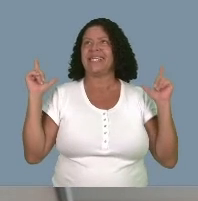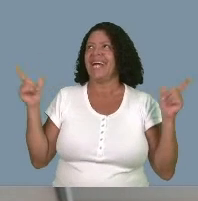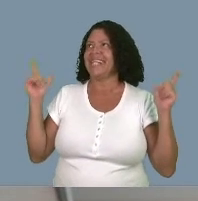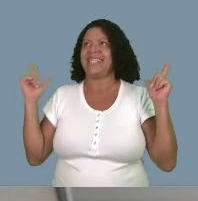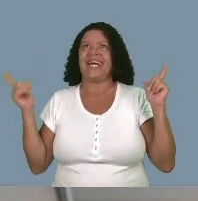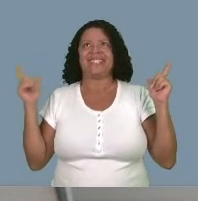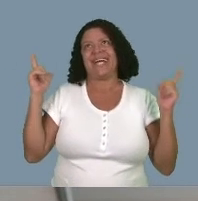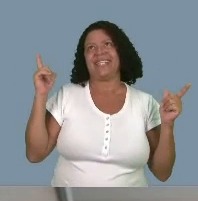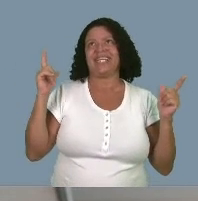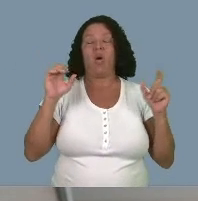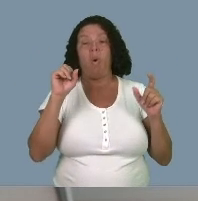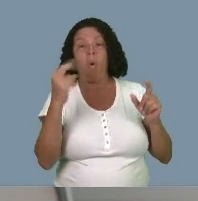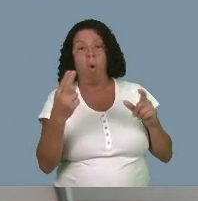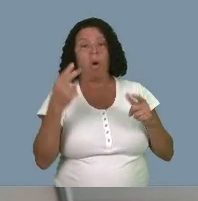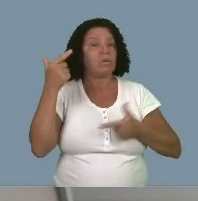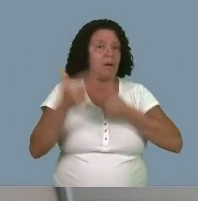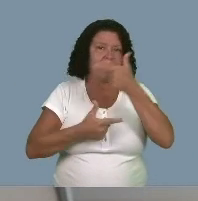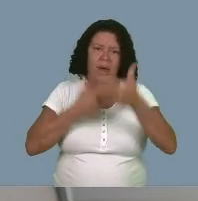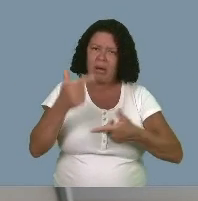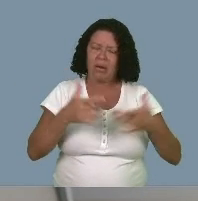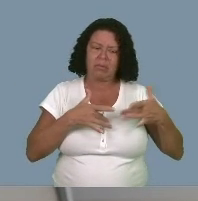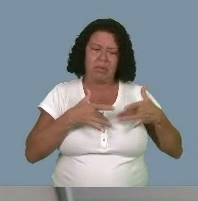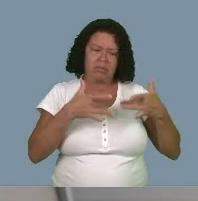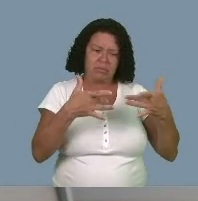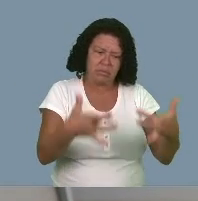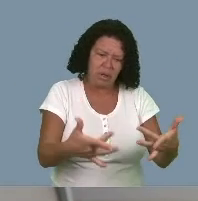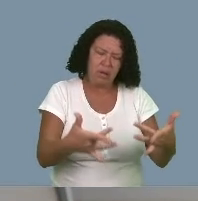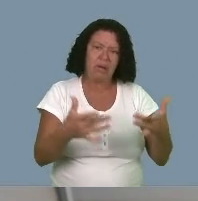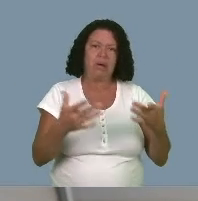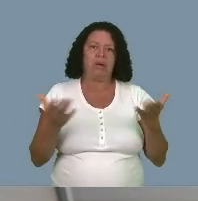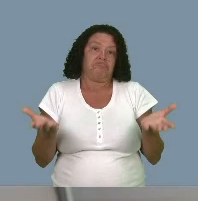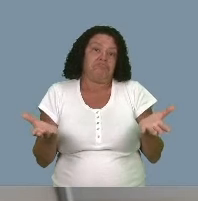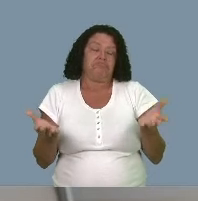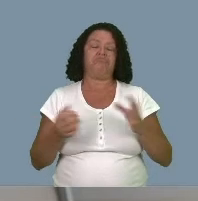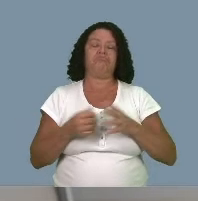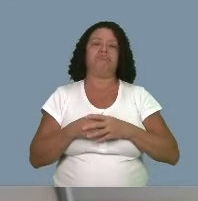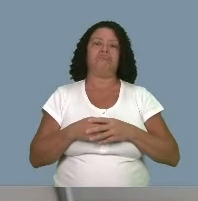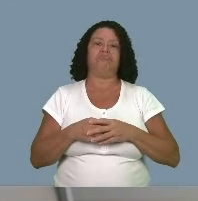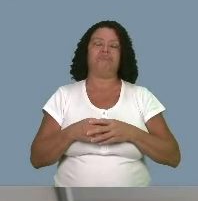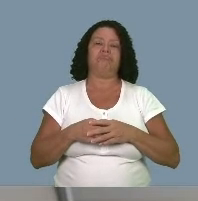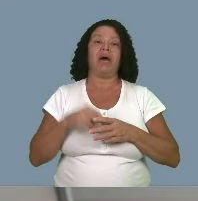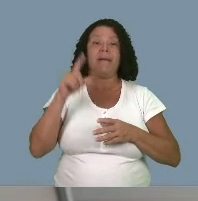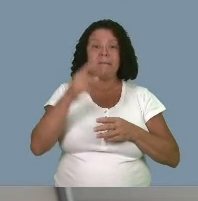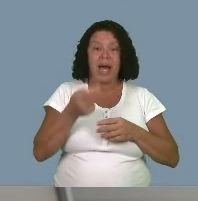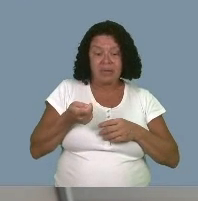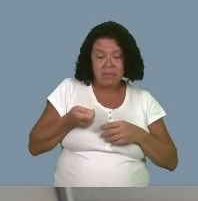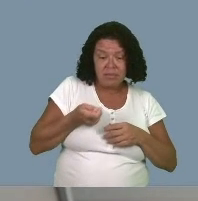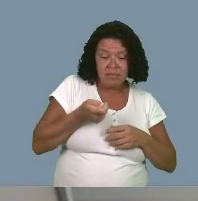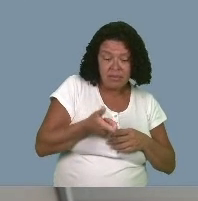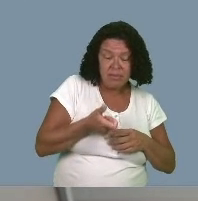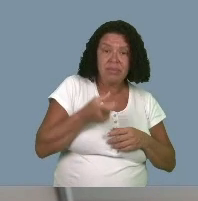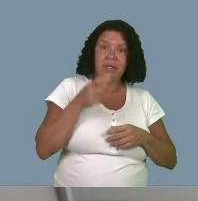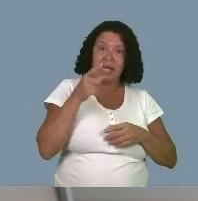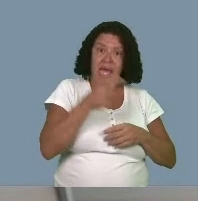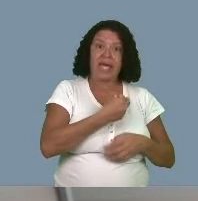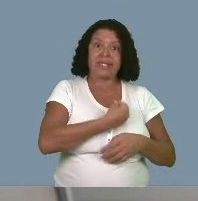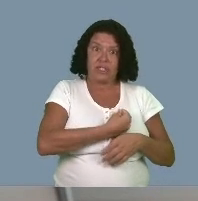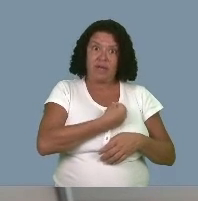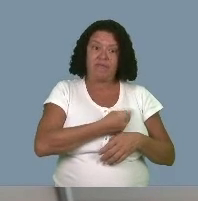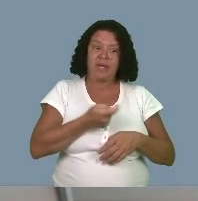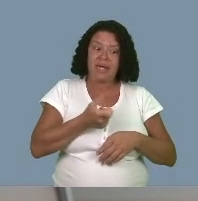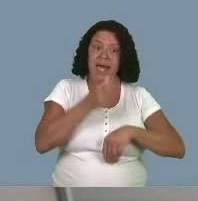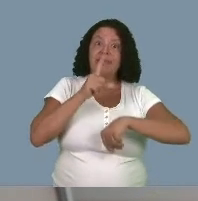passou a vida trabalhando com dedicação e etc. Mas foi-lhe dada a chance, um número X de vida, né, o